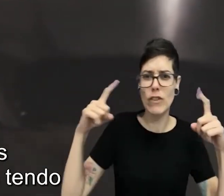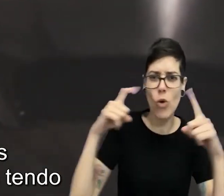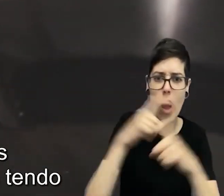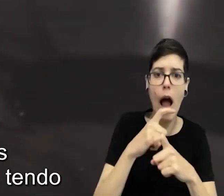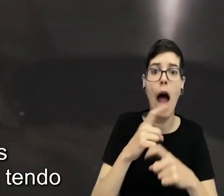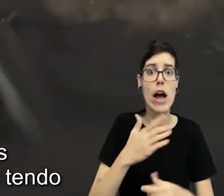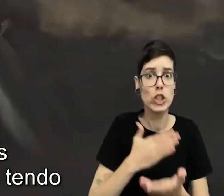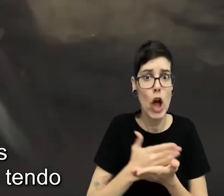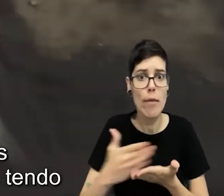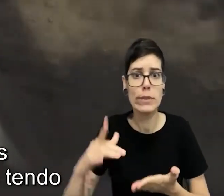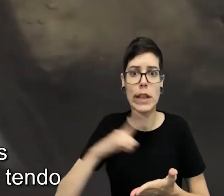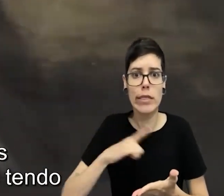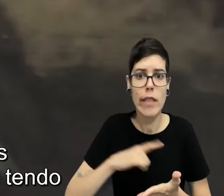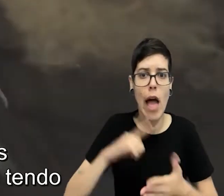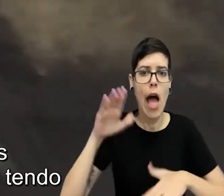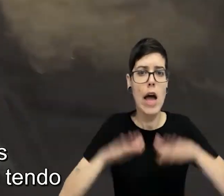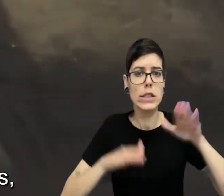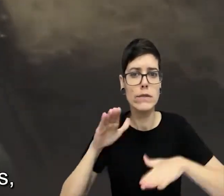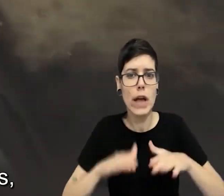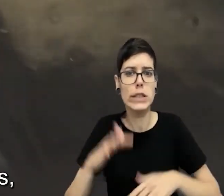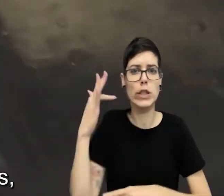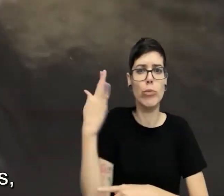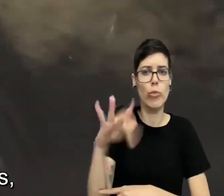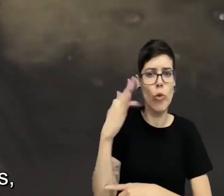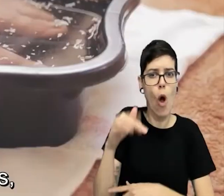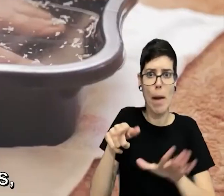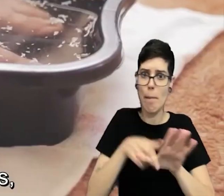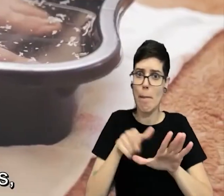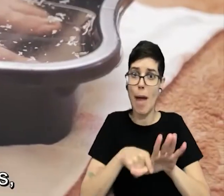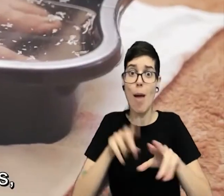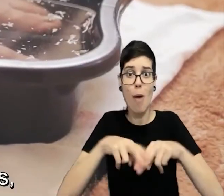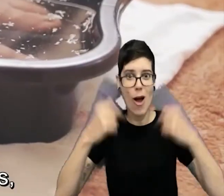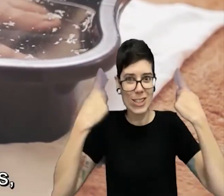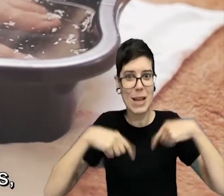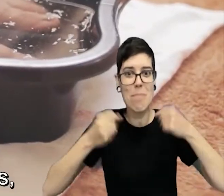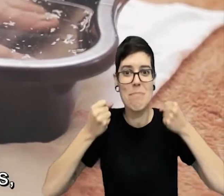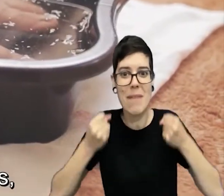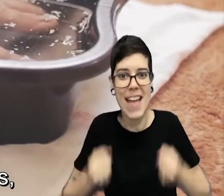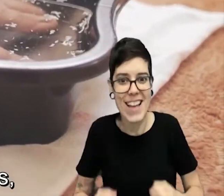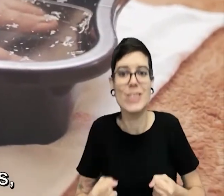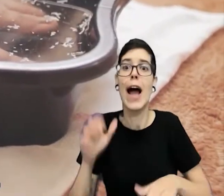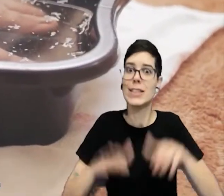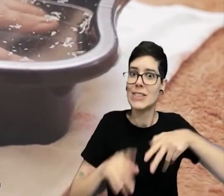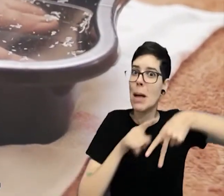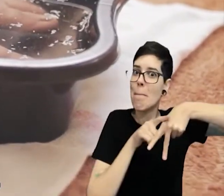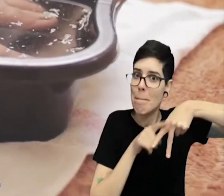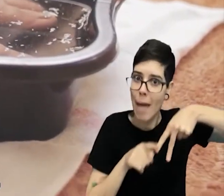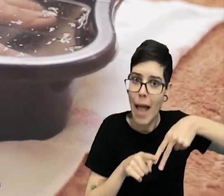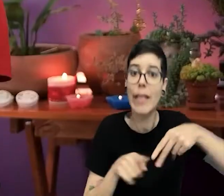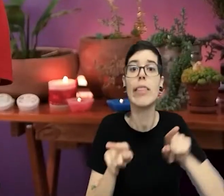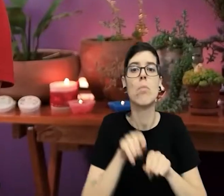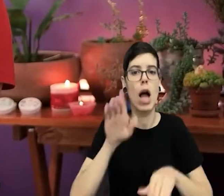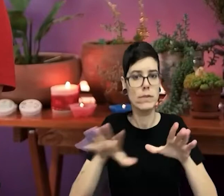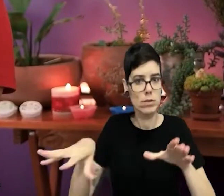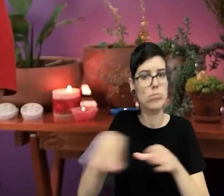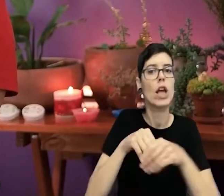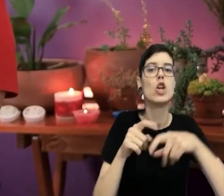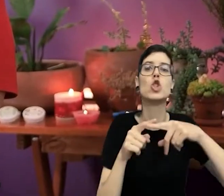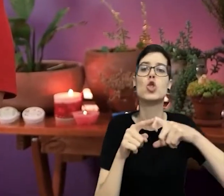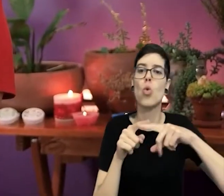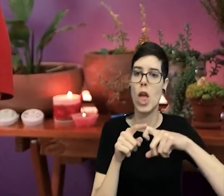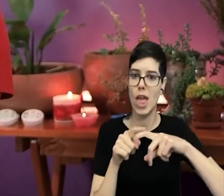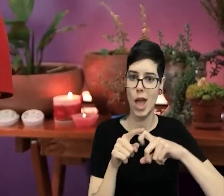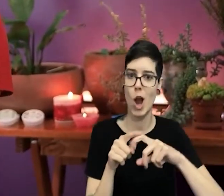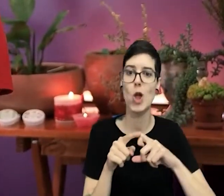dificuldade que nós Adiciona o preparo a uma bacia com água quente. E às vezes a gente sente muita dor nos pés, dores nas pernas,